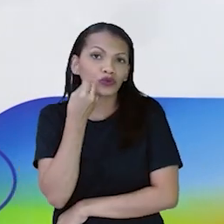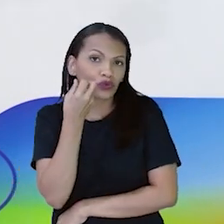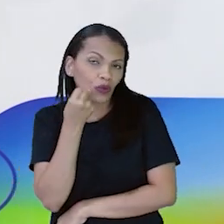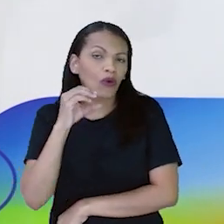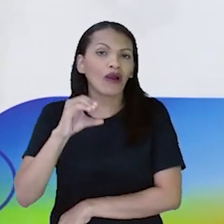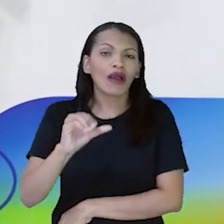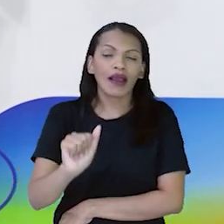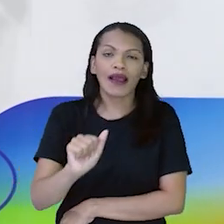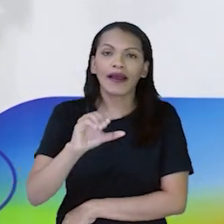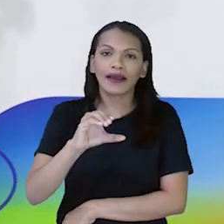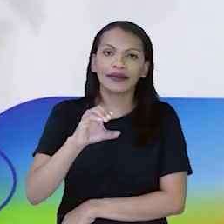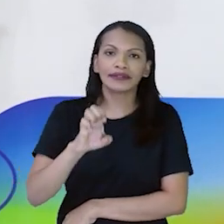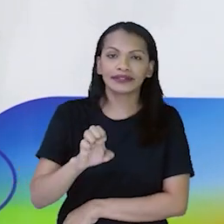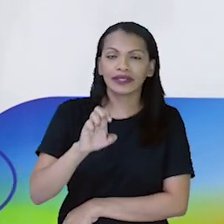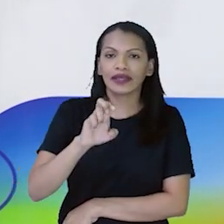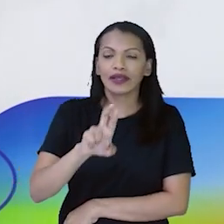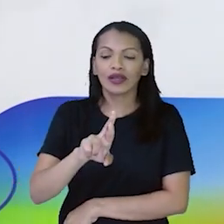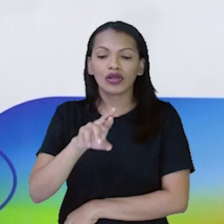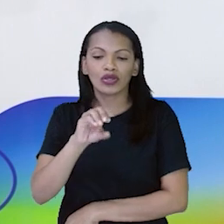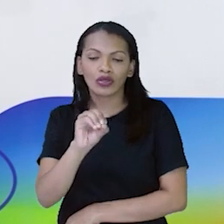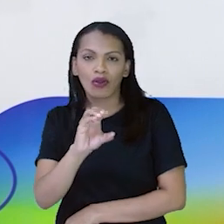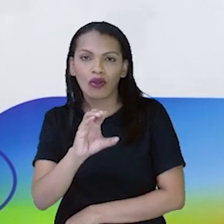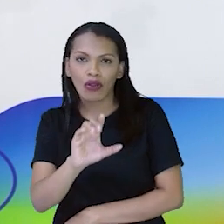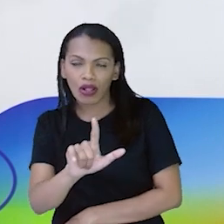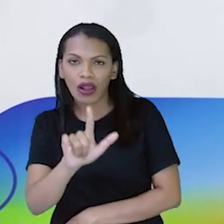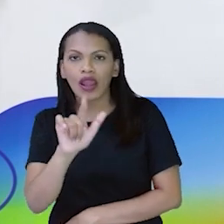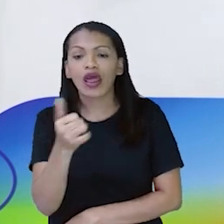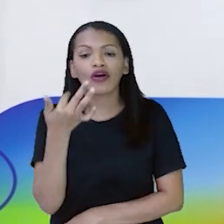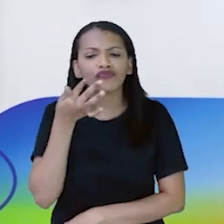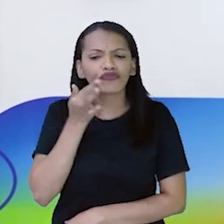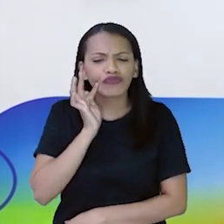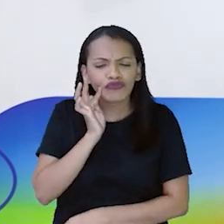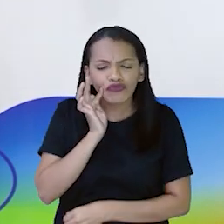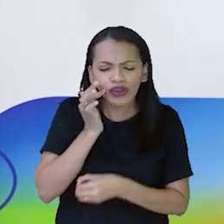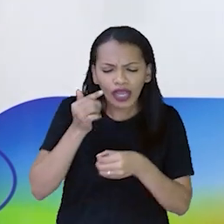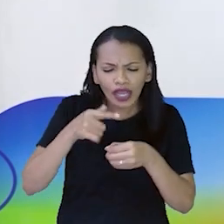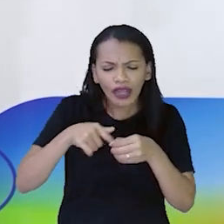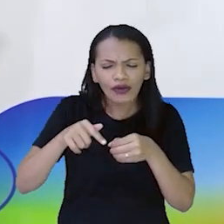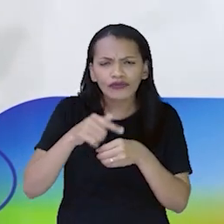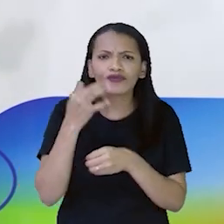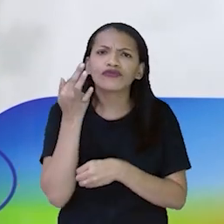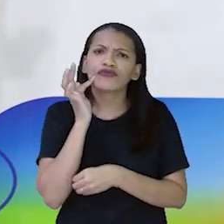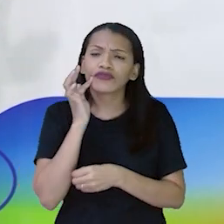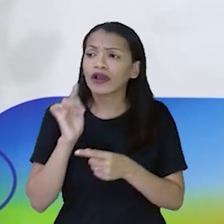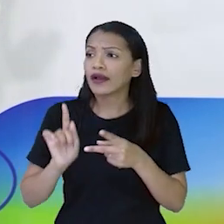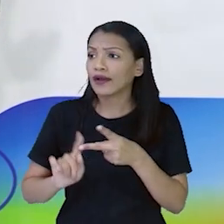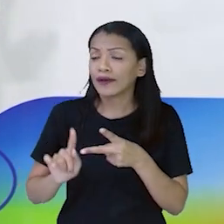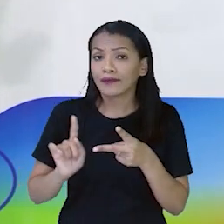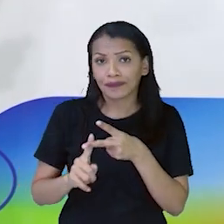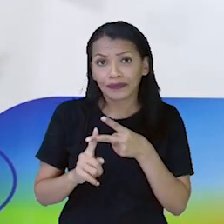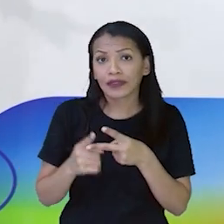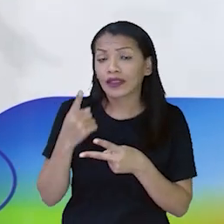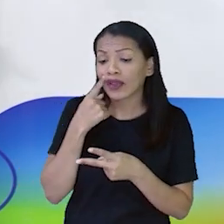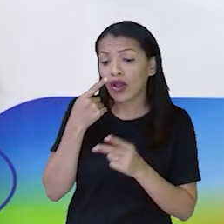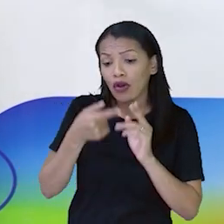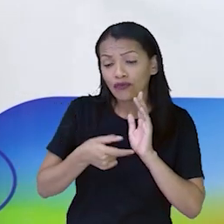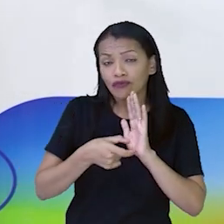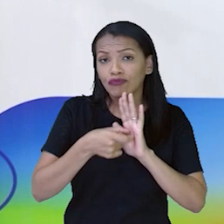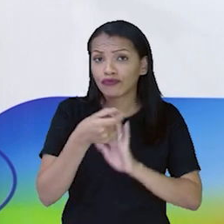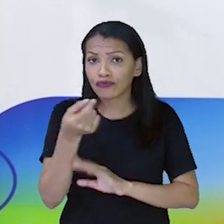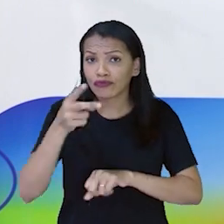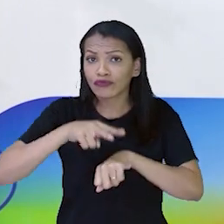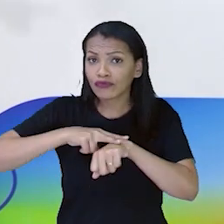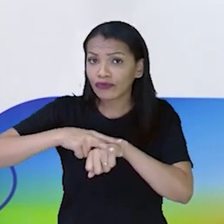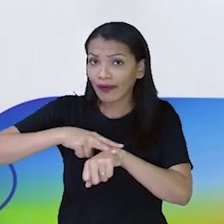Já aqui eu estou conseguindo ver que a coluna verde é do suco de limão. E aqui eu consigo ver que